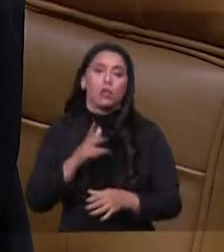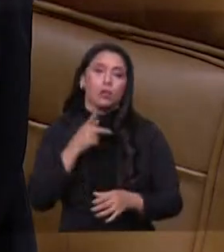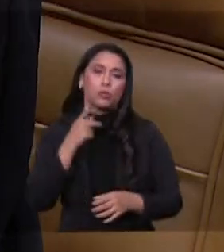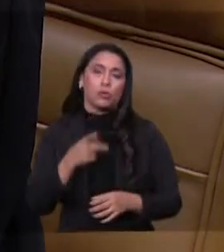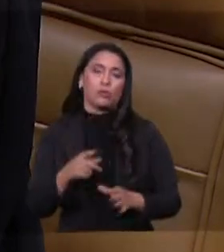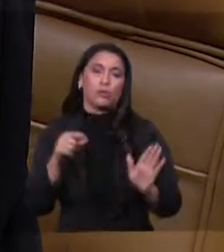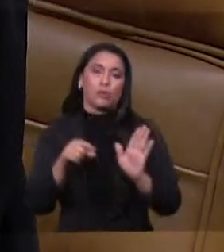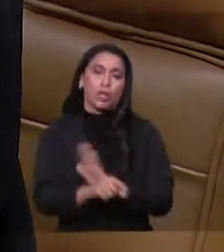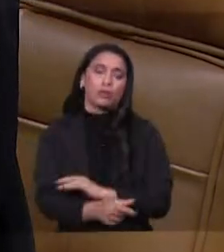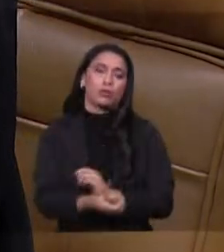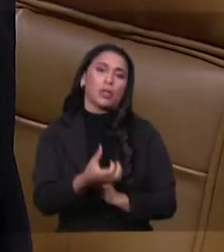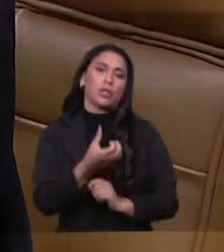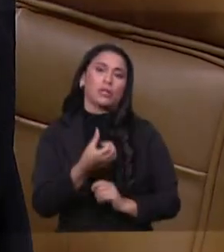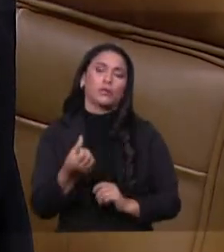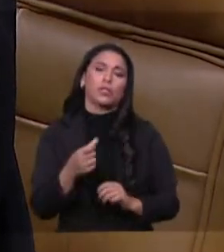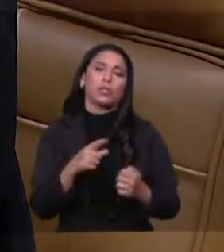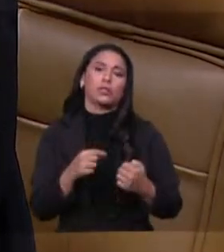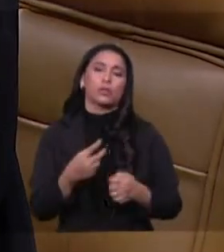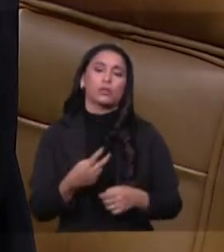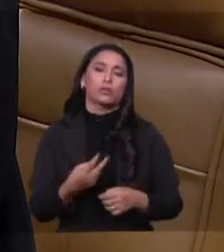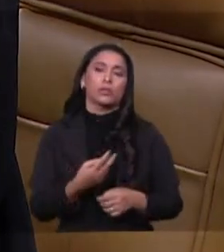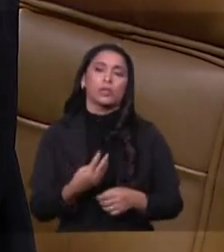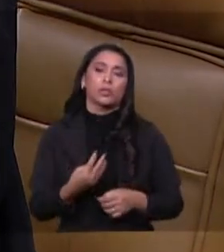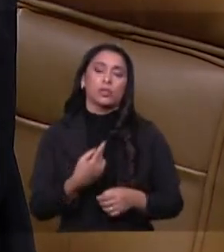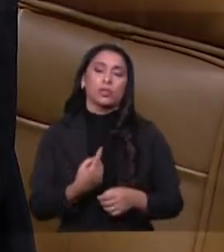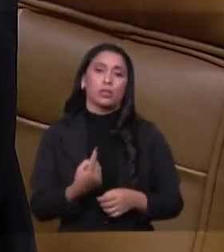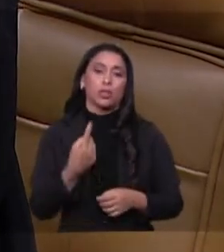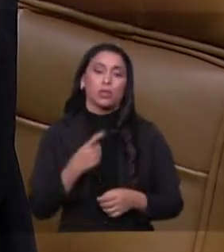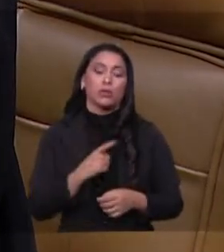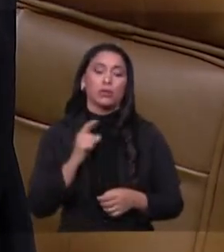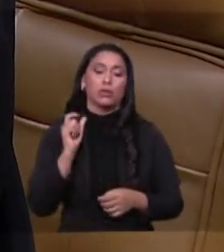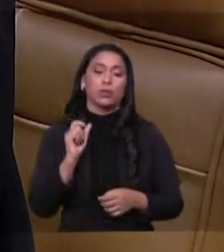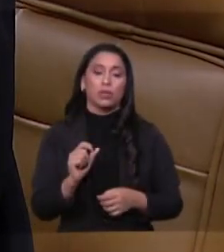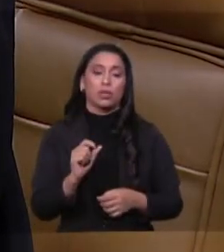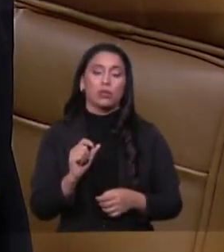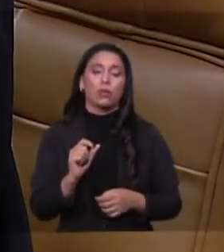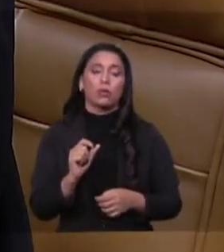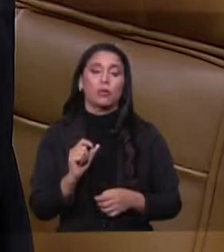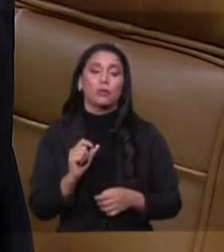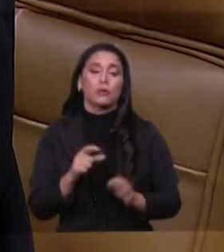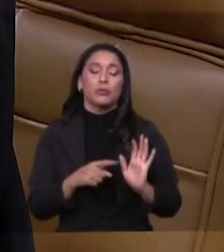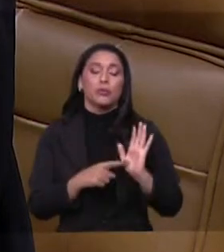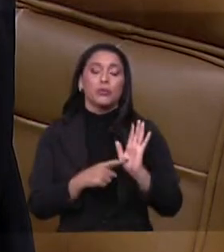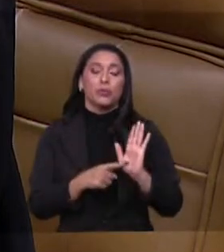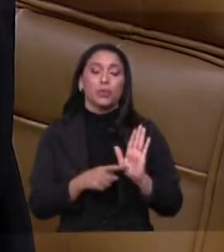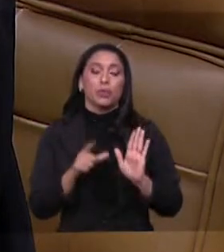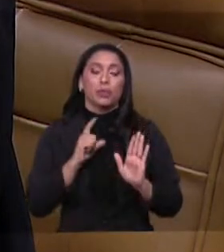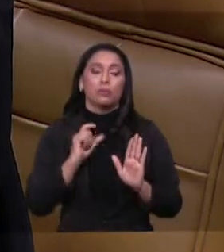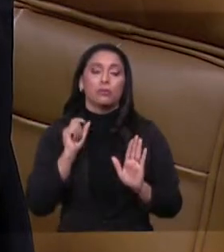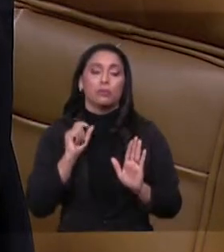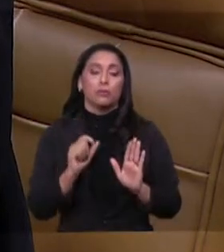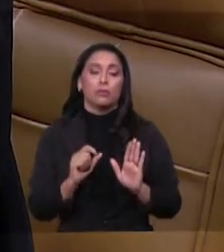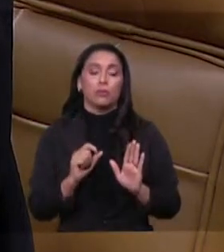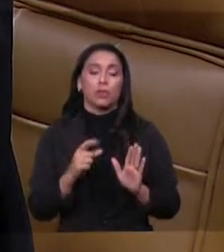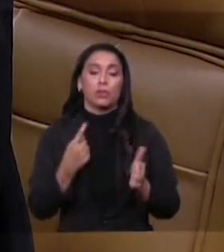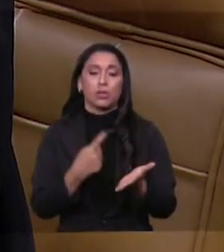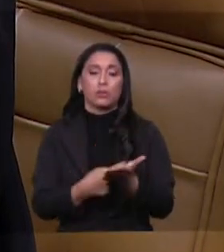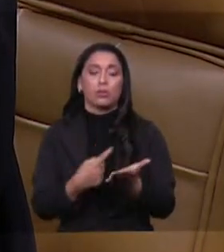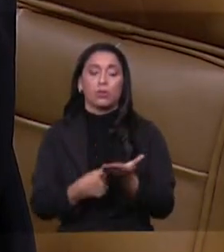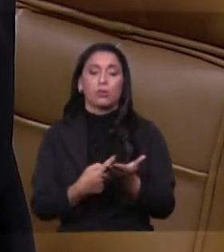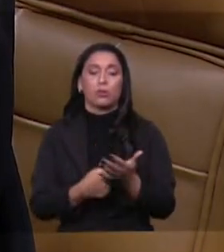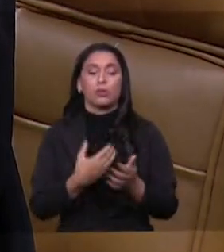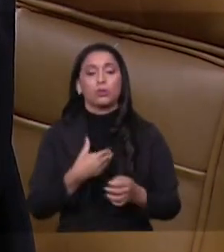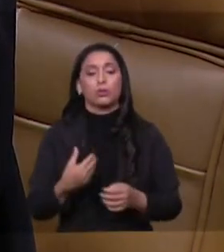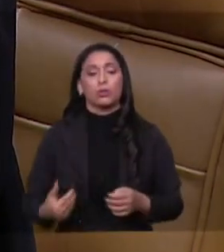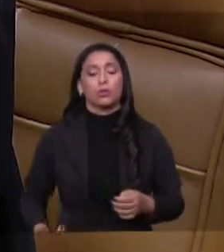mencionado parágrafo 6º do artigo 231. Neste ponto, porém, consigna-se o compromisso do Estado